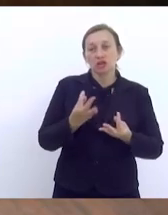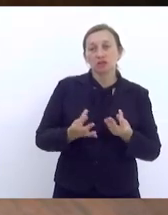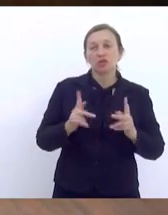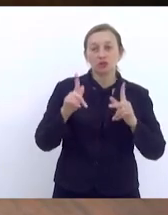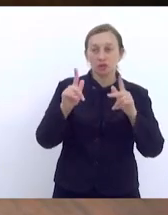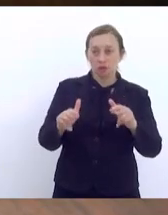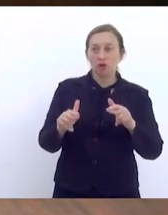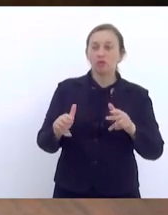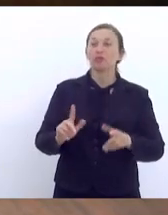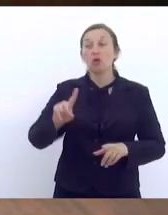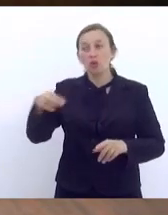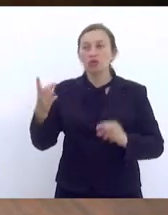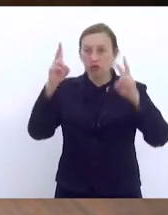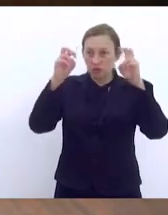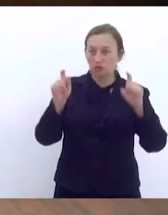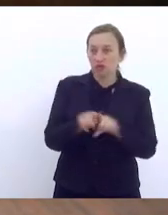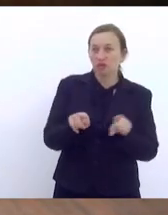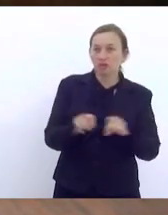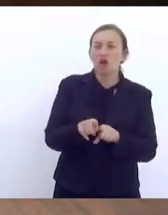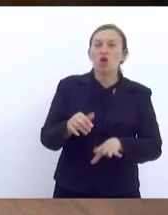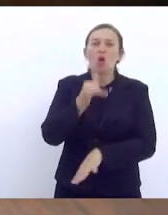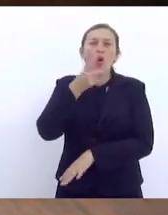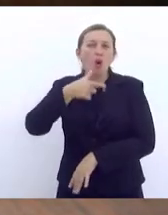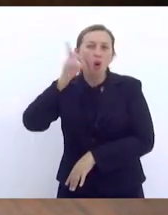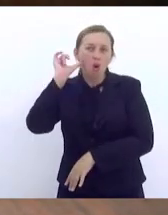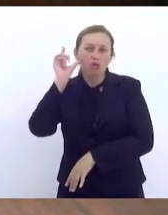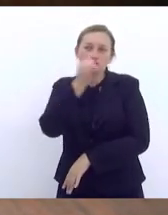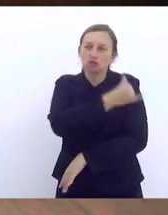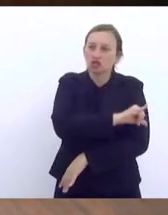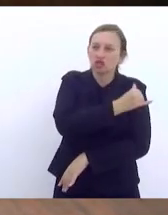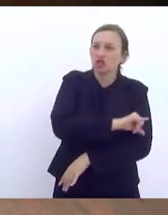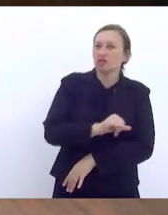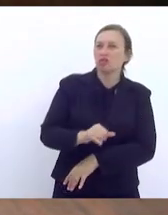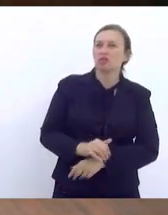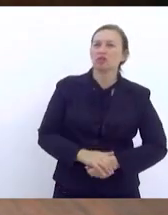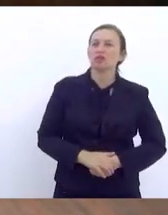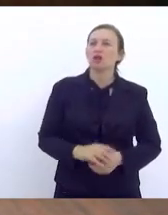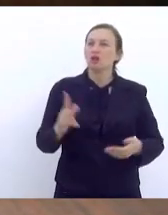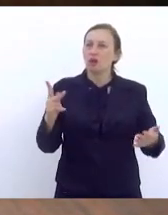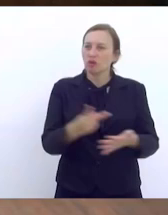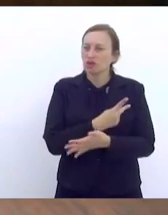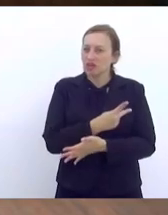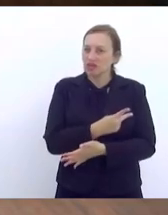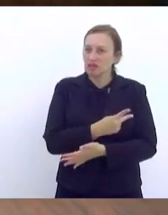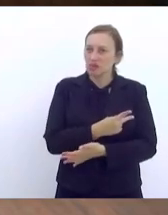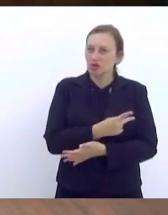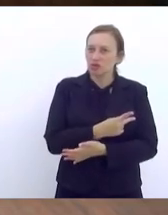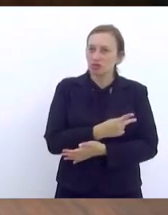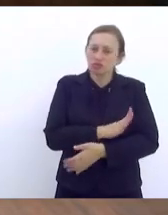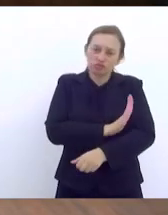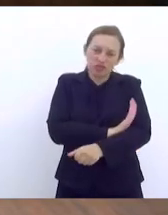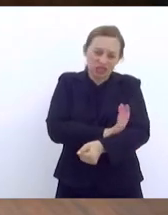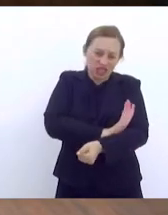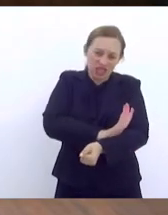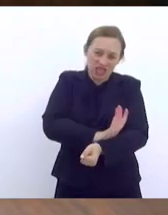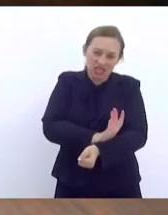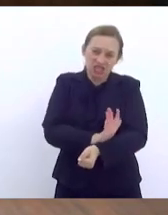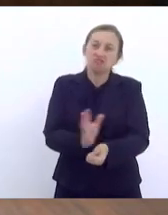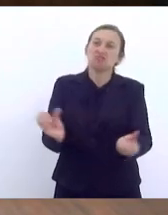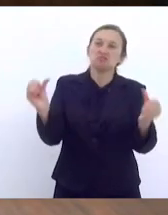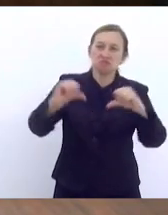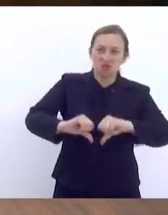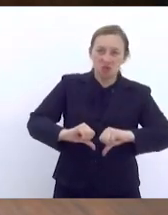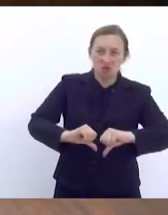outra questão ontem no Rio de Janeiro mais um ato de racismo E pior